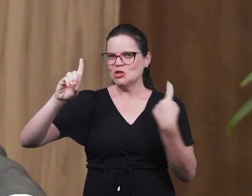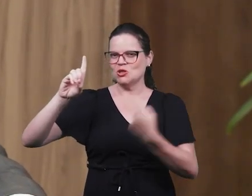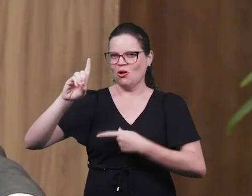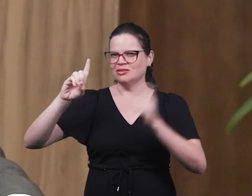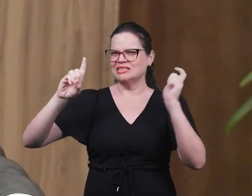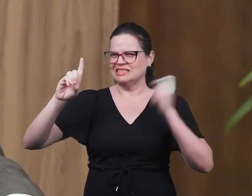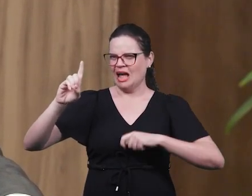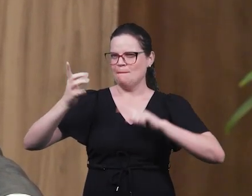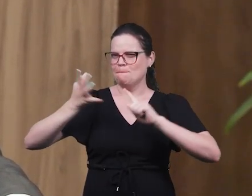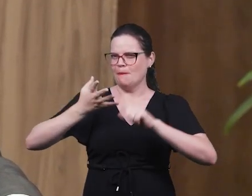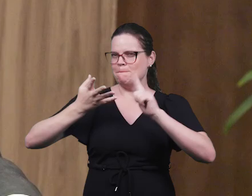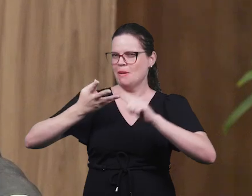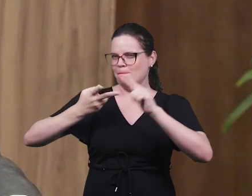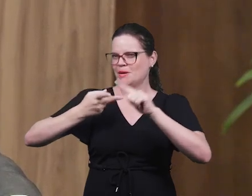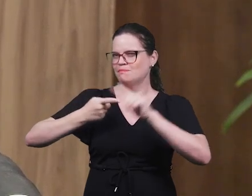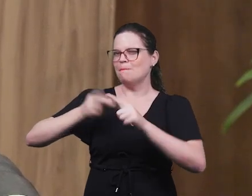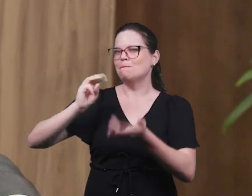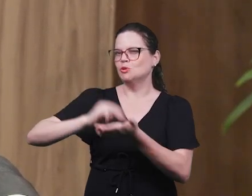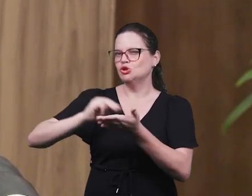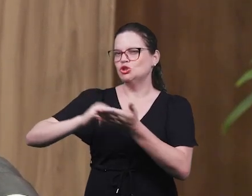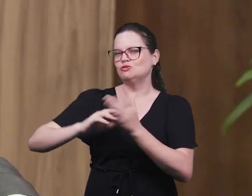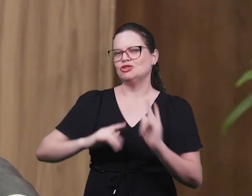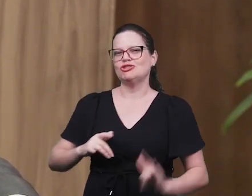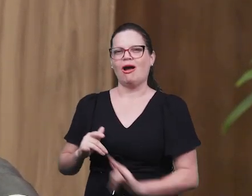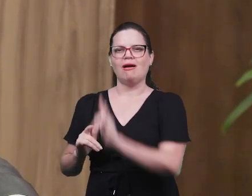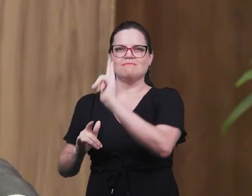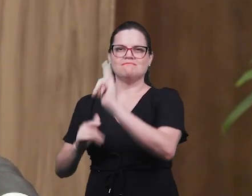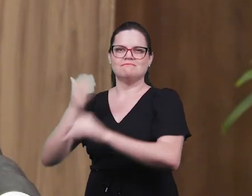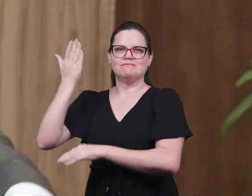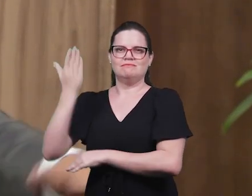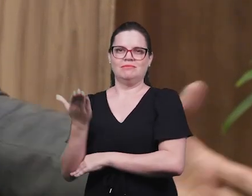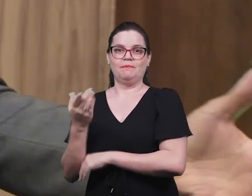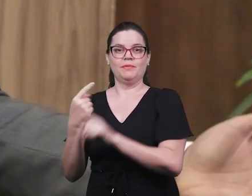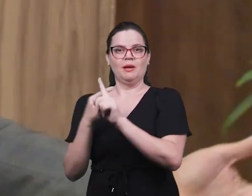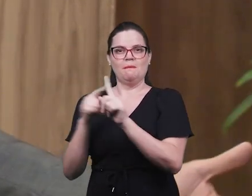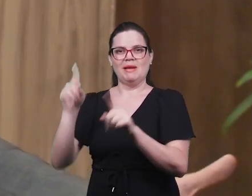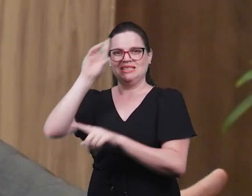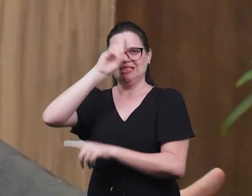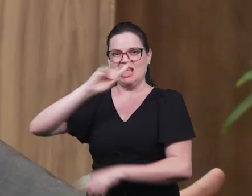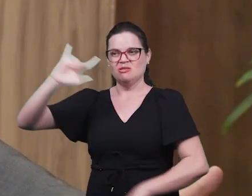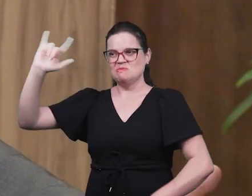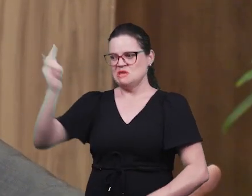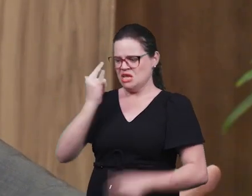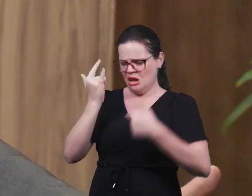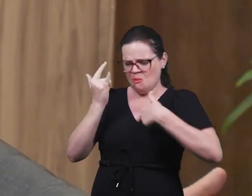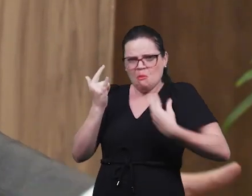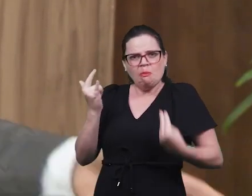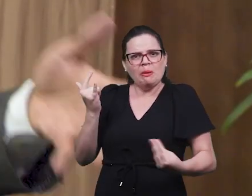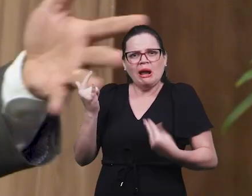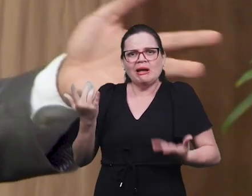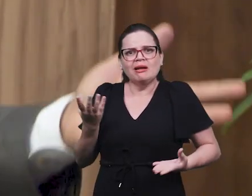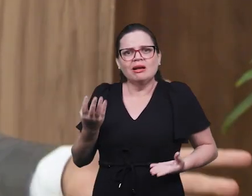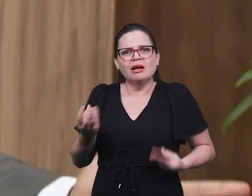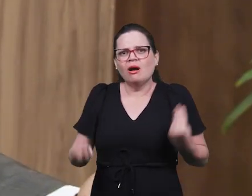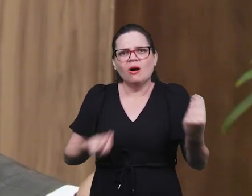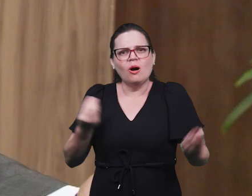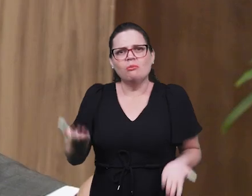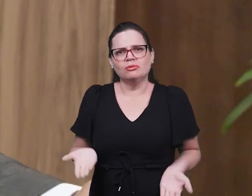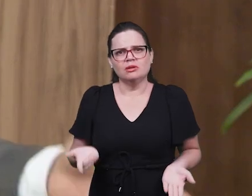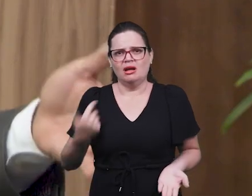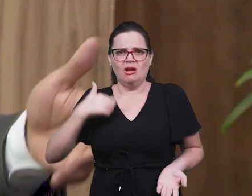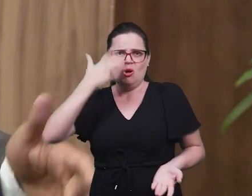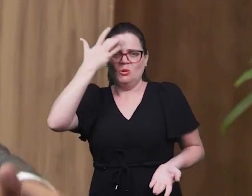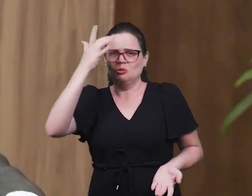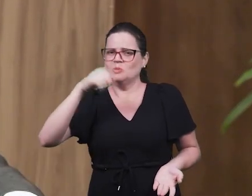amá-lo, a Bíblia diz, com todo o nosso entendimento. Mas o amor de Deus por nós, a Bíblia diz que excede todo entendimento. Você não consegue entender porque Ele te